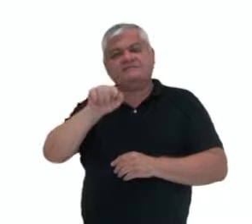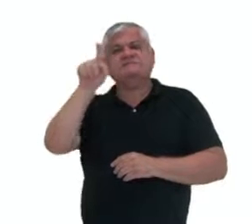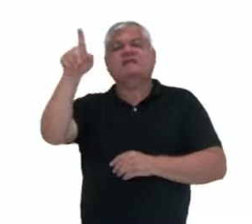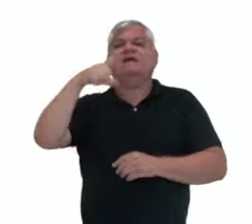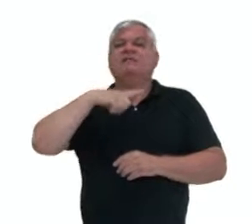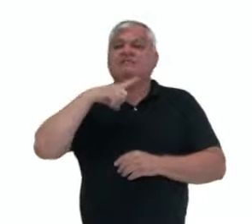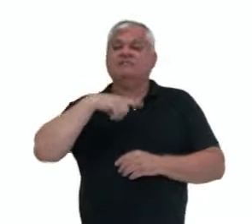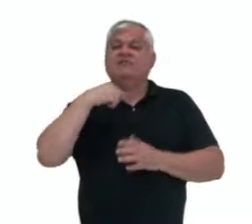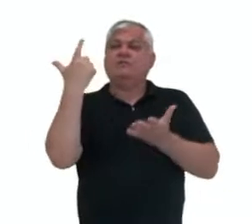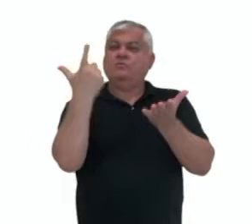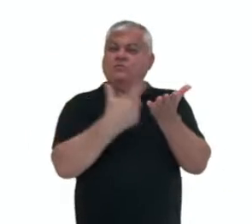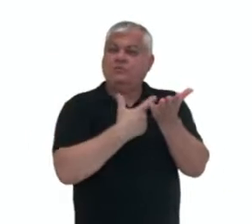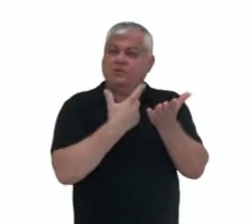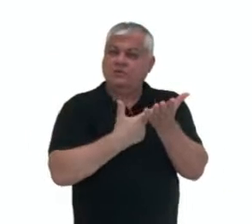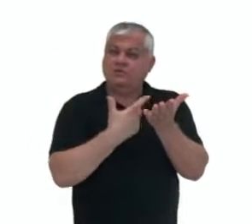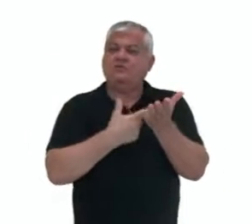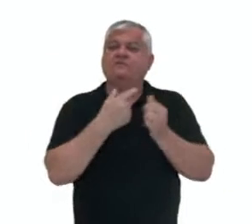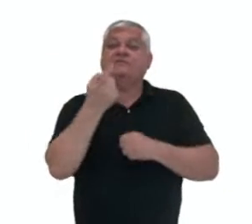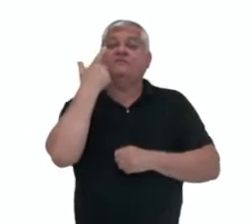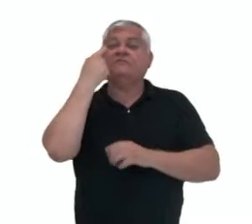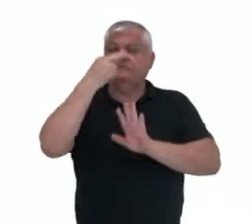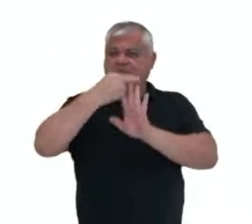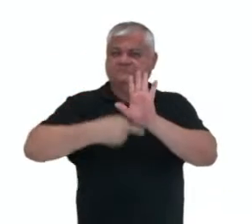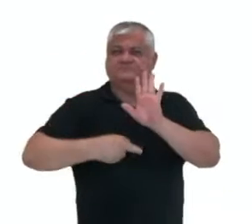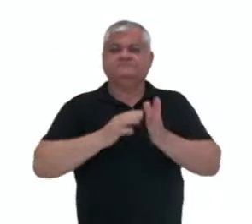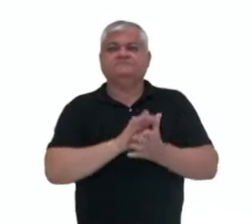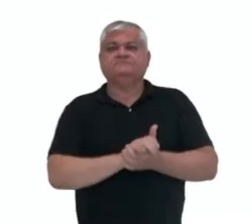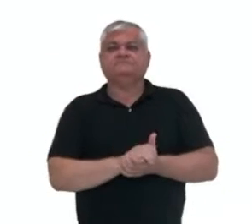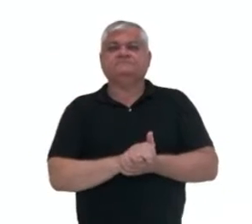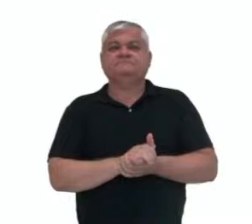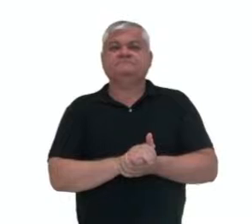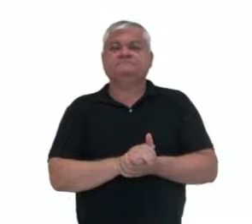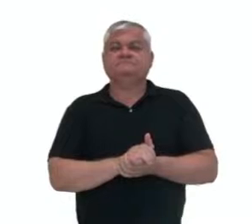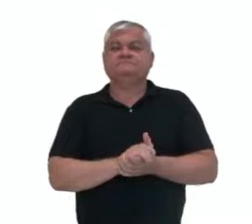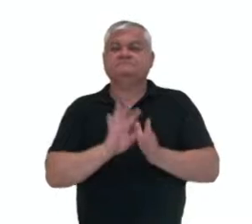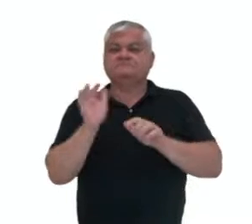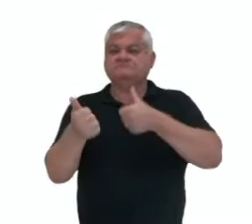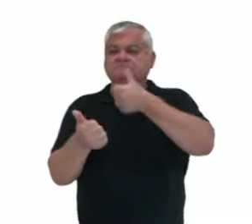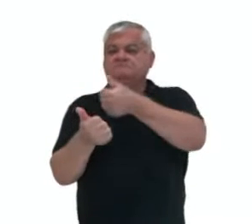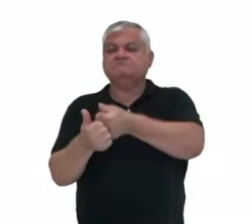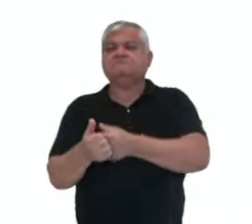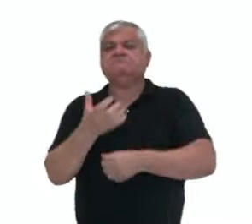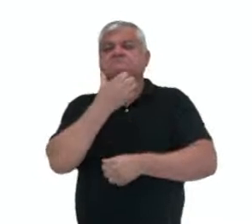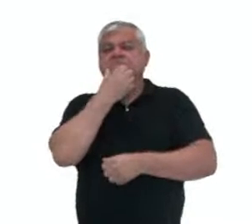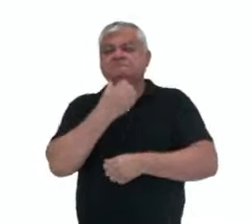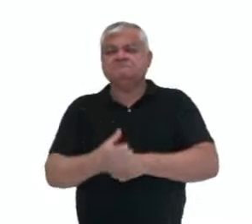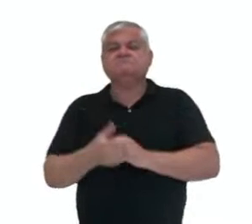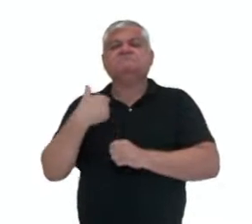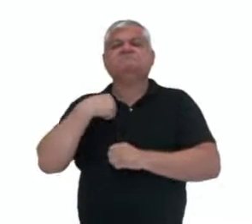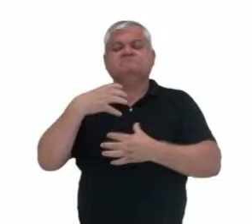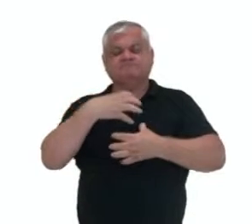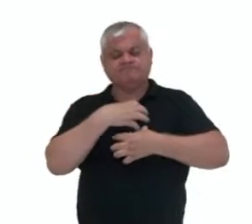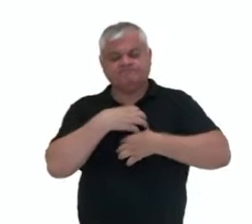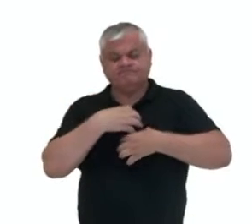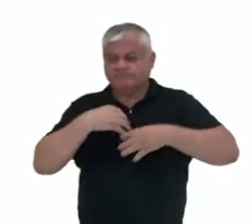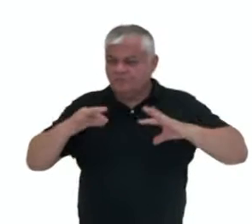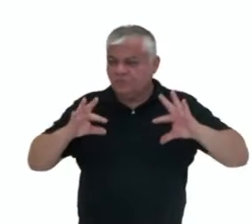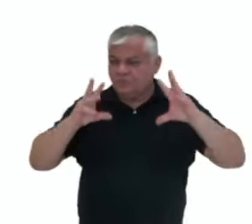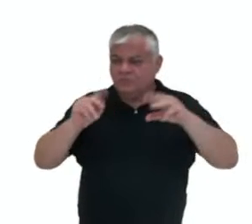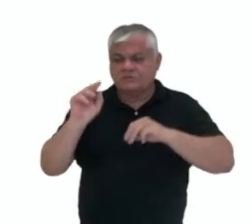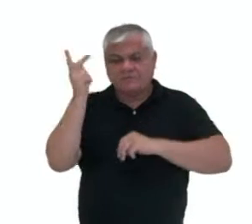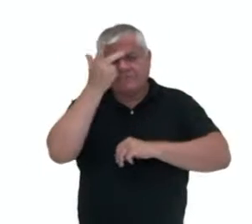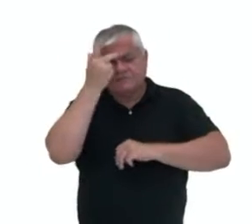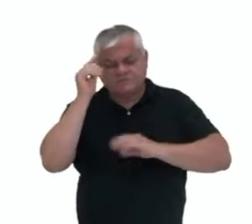ao Livro e à Leitura. Vamos lá? O fim de ano costuma fazer aflorar bons sentimentos coletivos, que